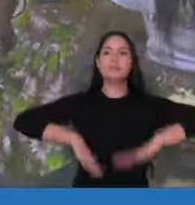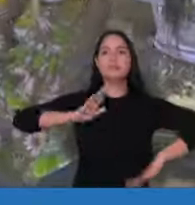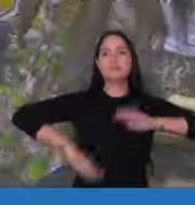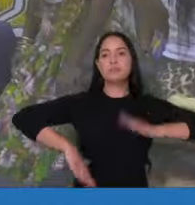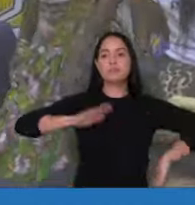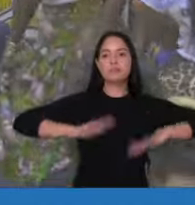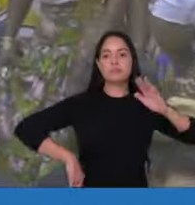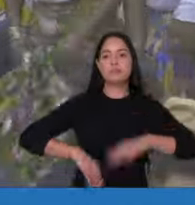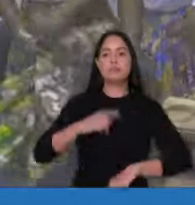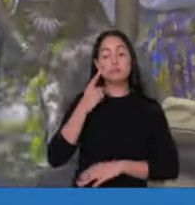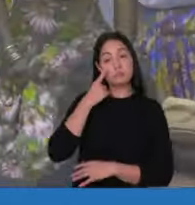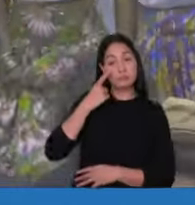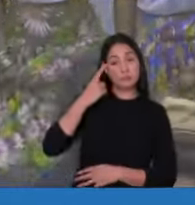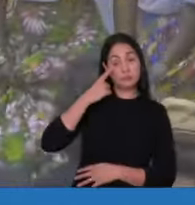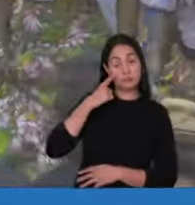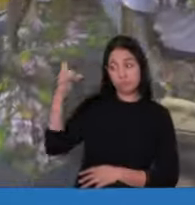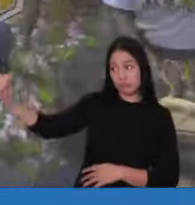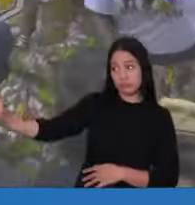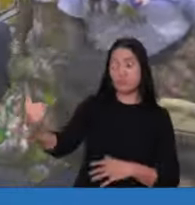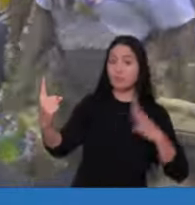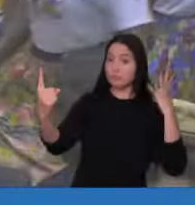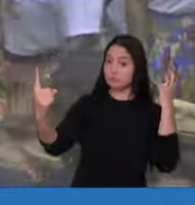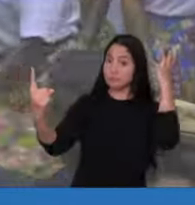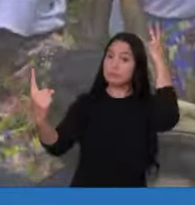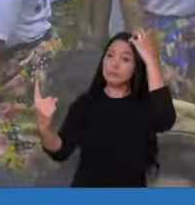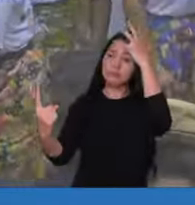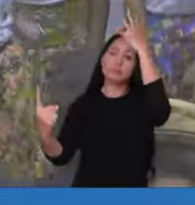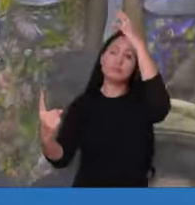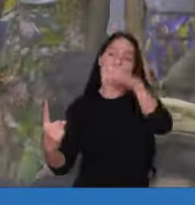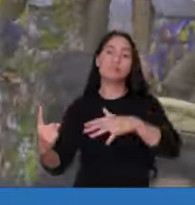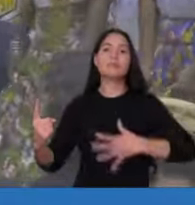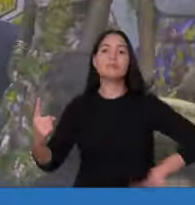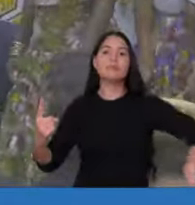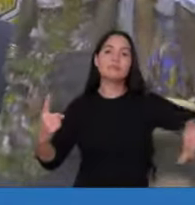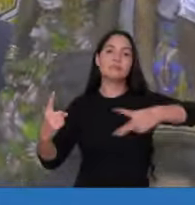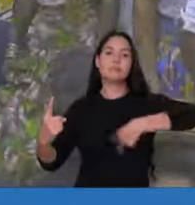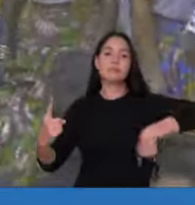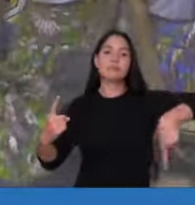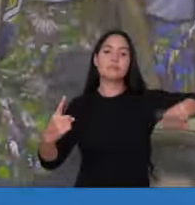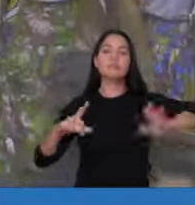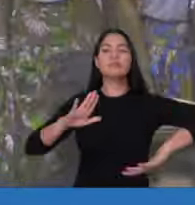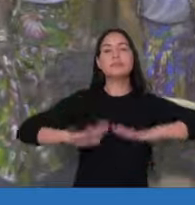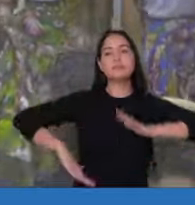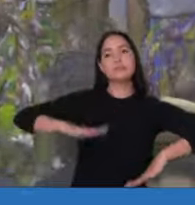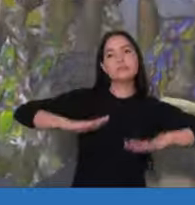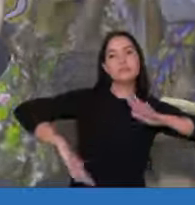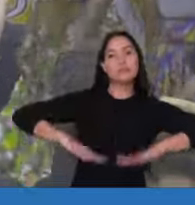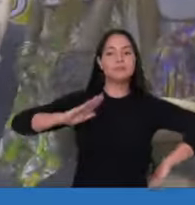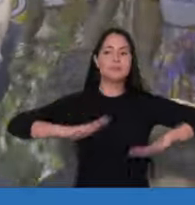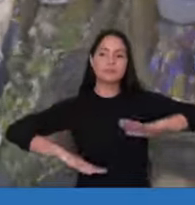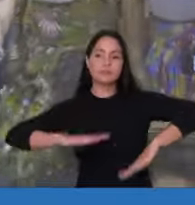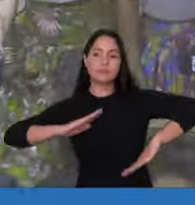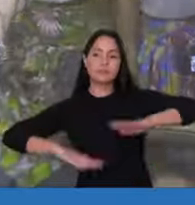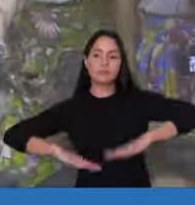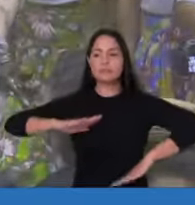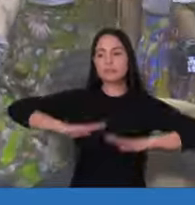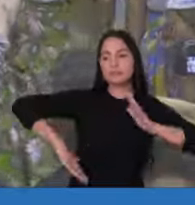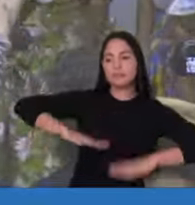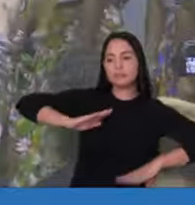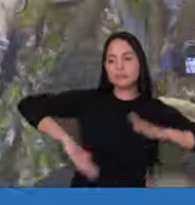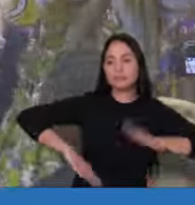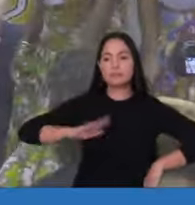tambor. Eu vim, Marielle, eu vim. Eu vim dançar